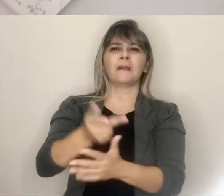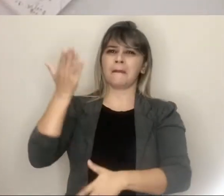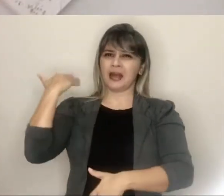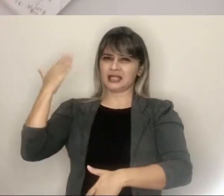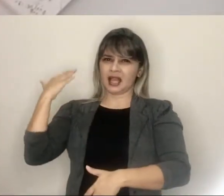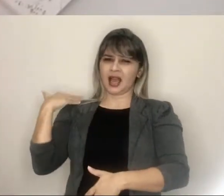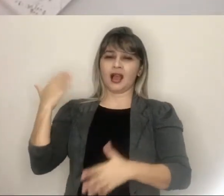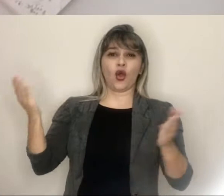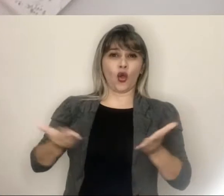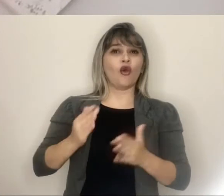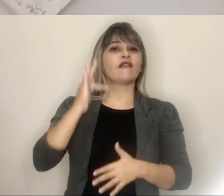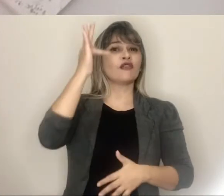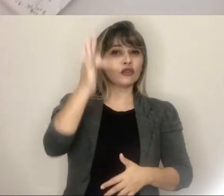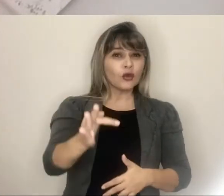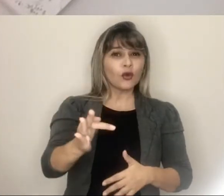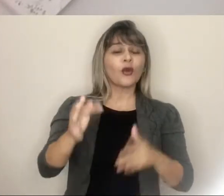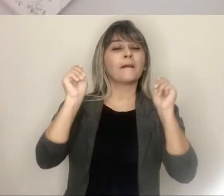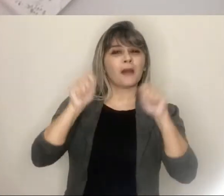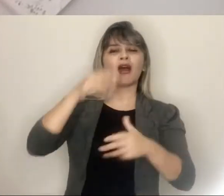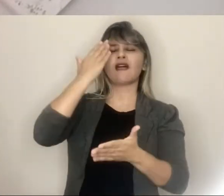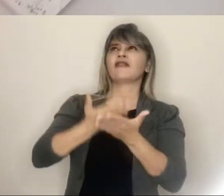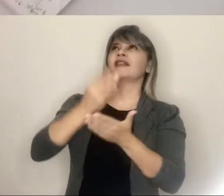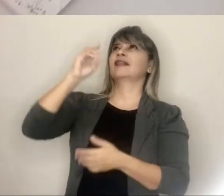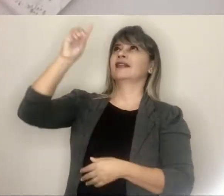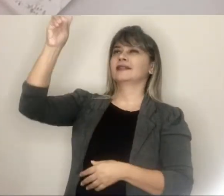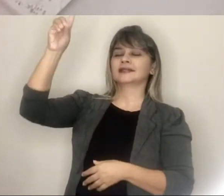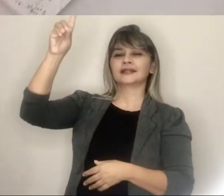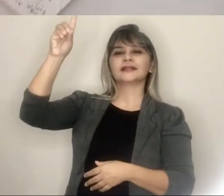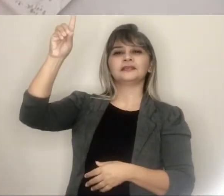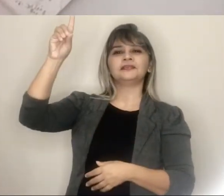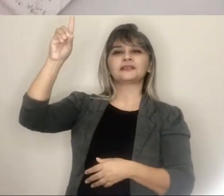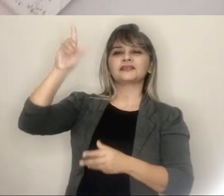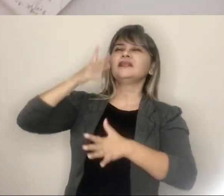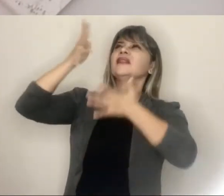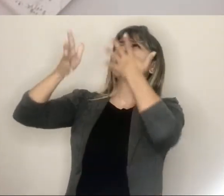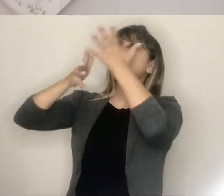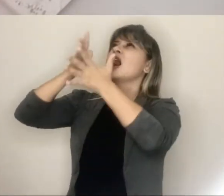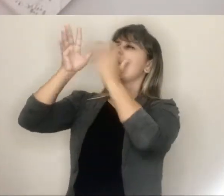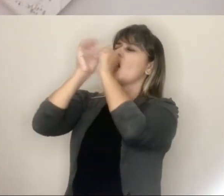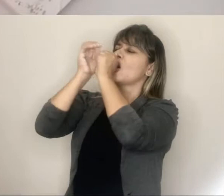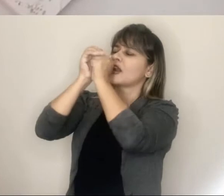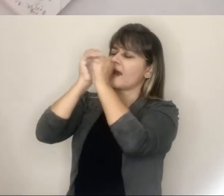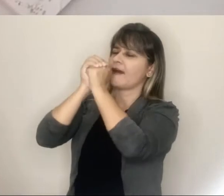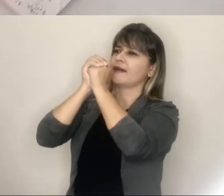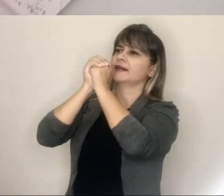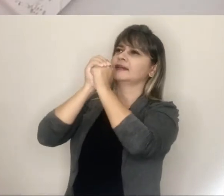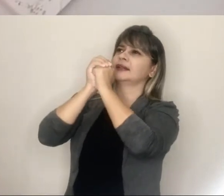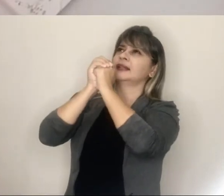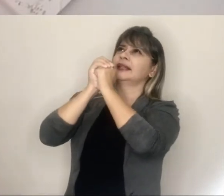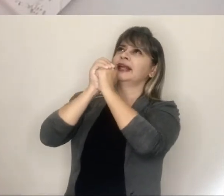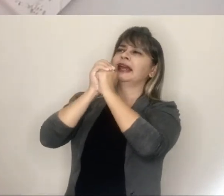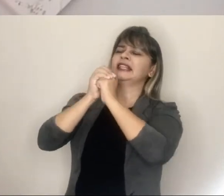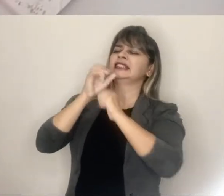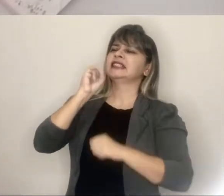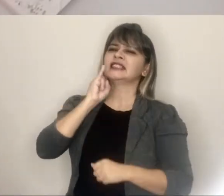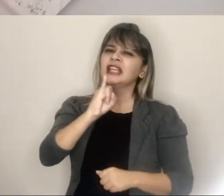Deus, apresentar as nossas orações, necessidades, ansiedades, colocar tudo diante de Deus em oração.